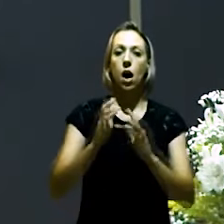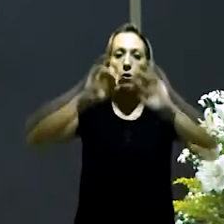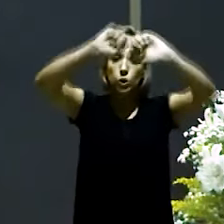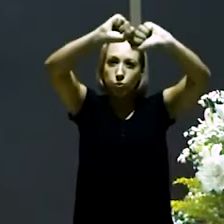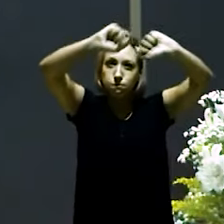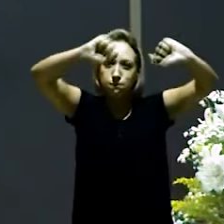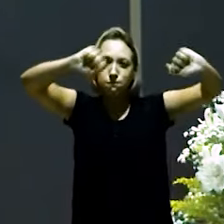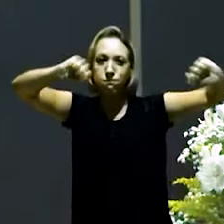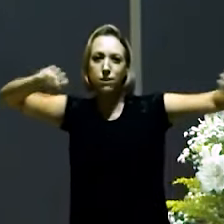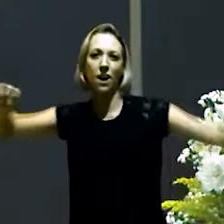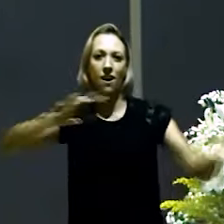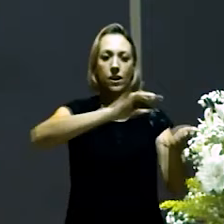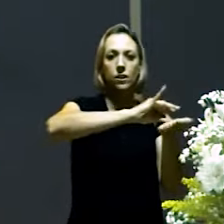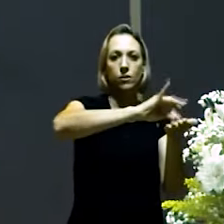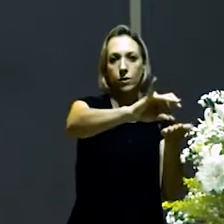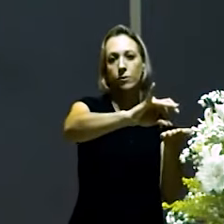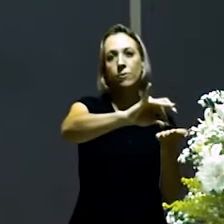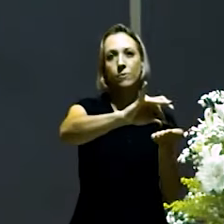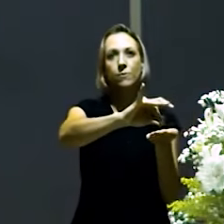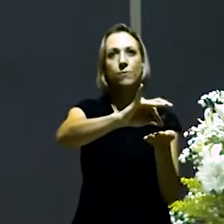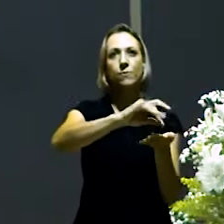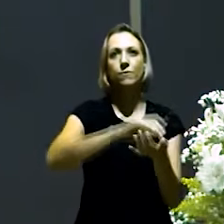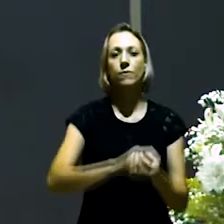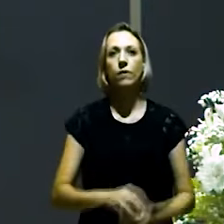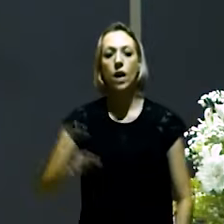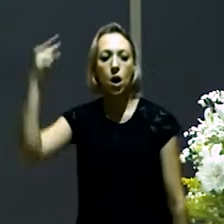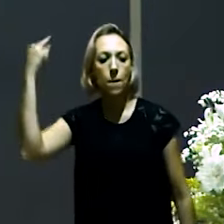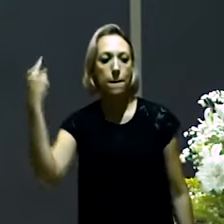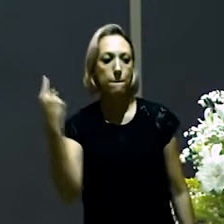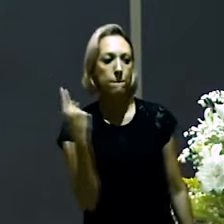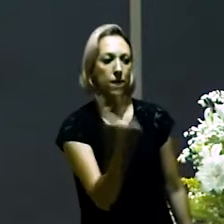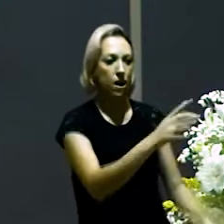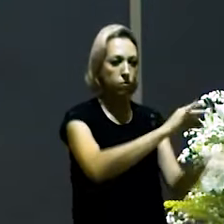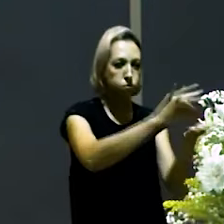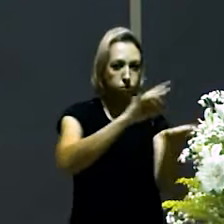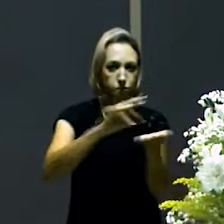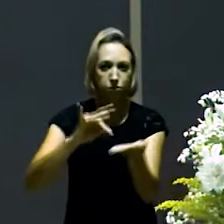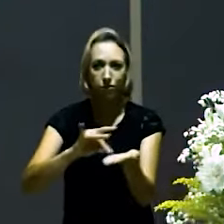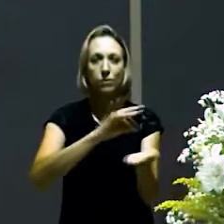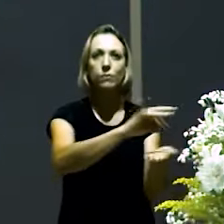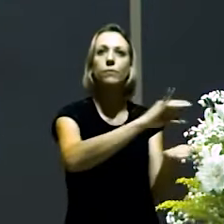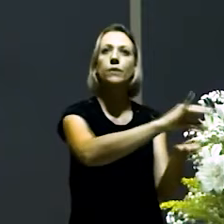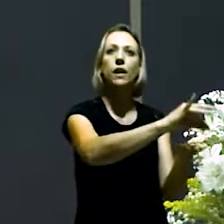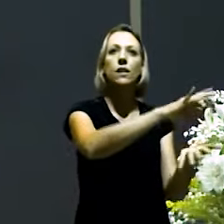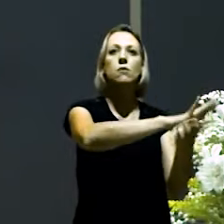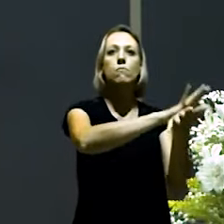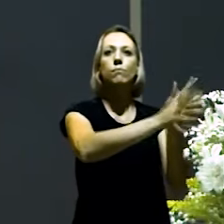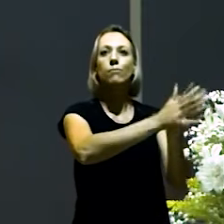os principados e potestades. Ele foi lá nos nossos inimigos, naqueles que nos